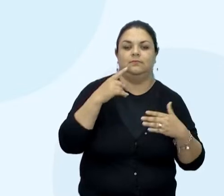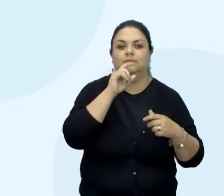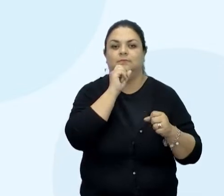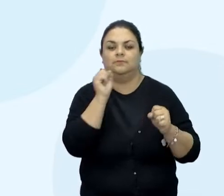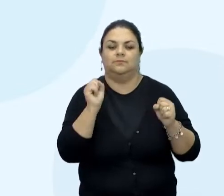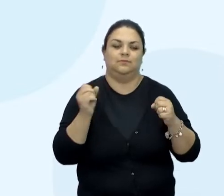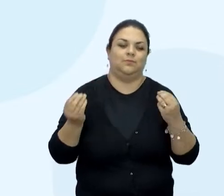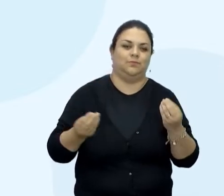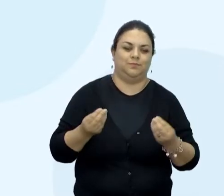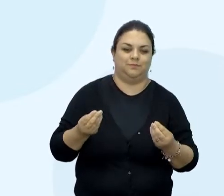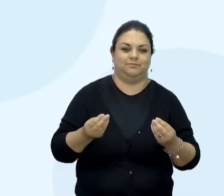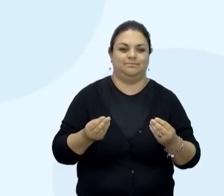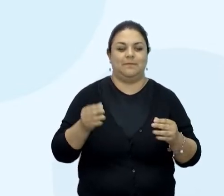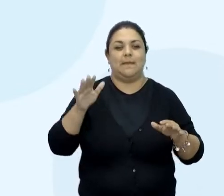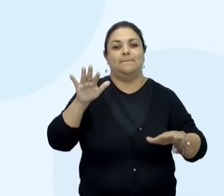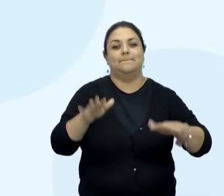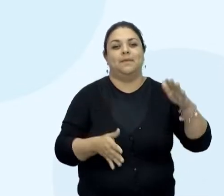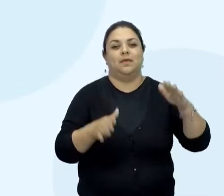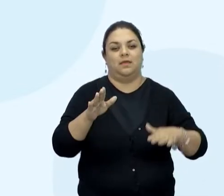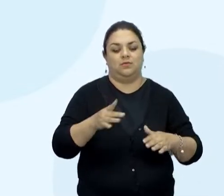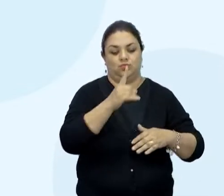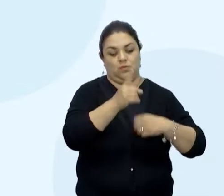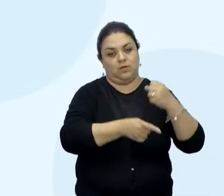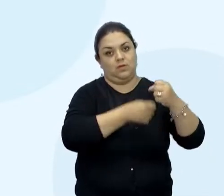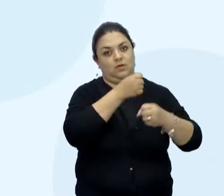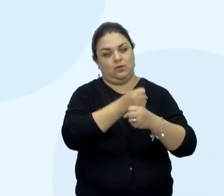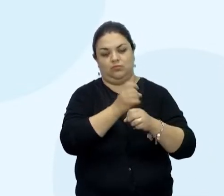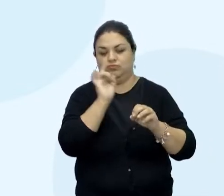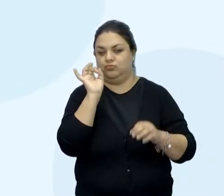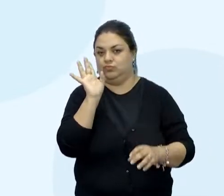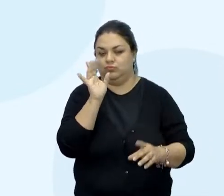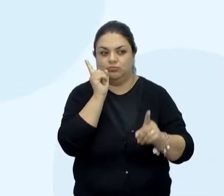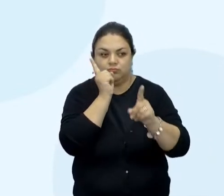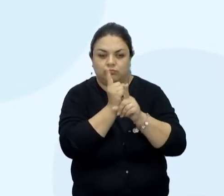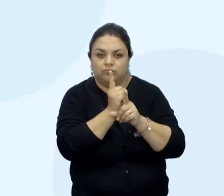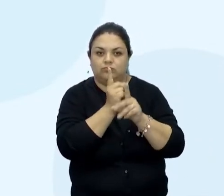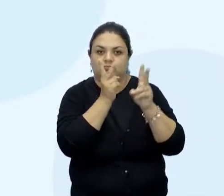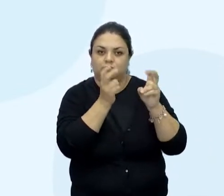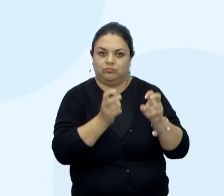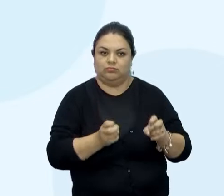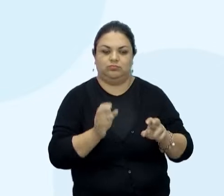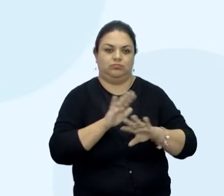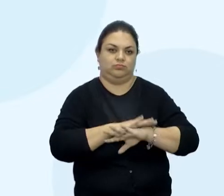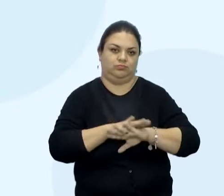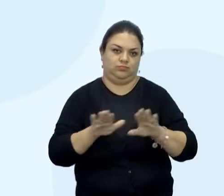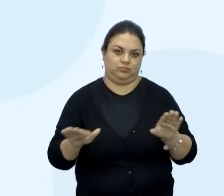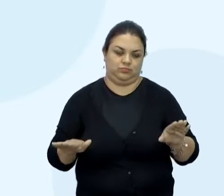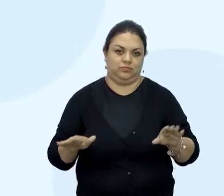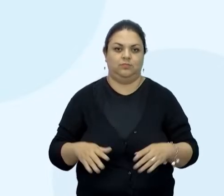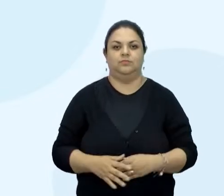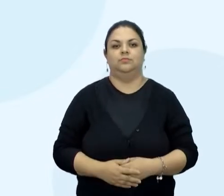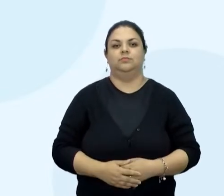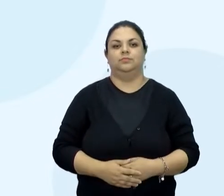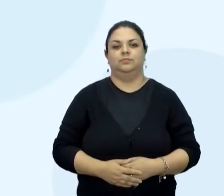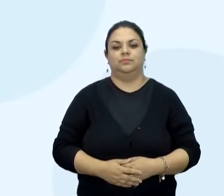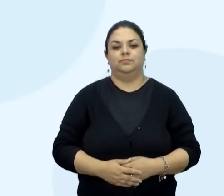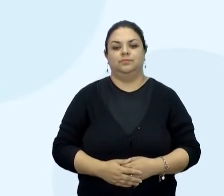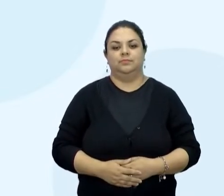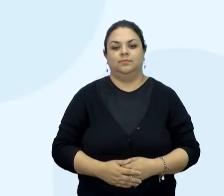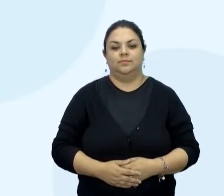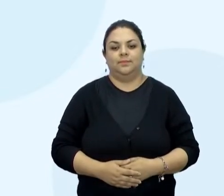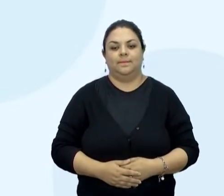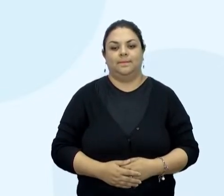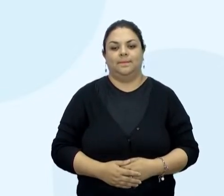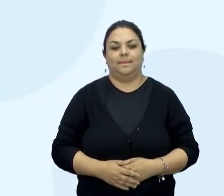né? A gente não determinou o consumo, a média de consumo elétrico e de